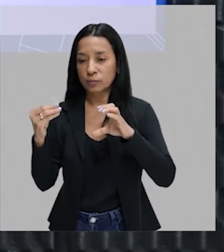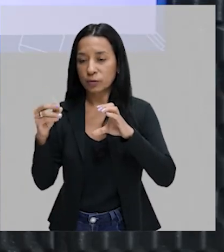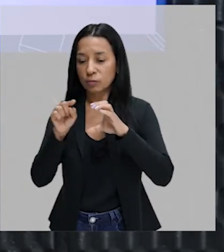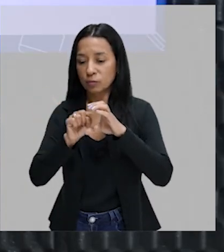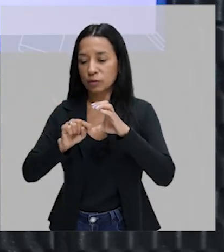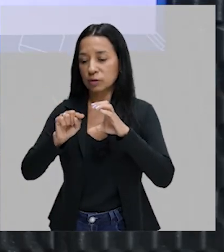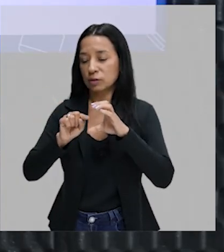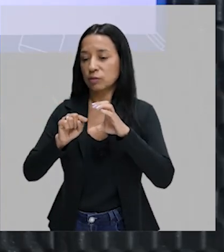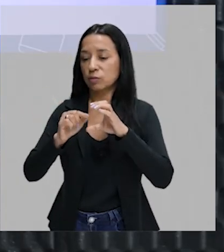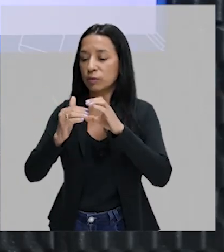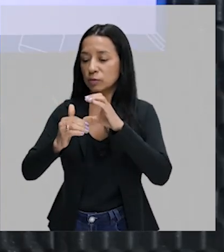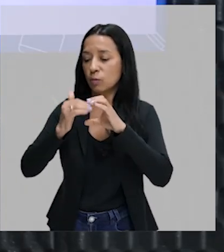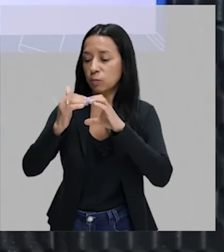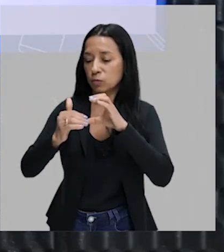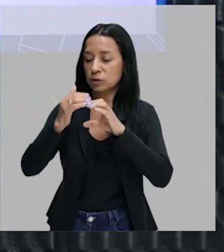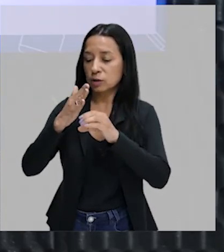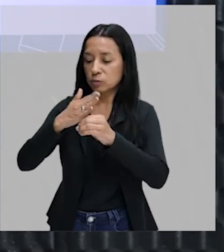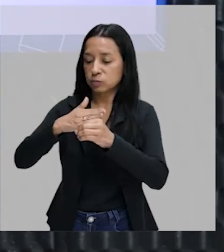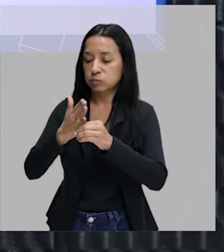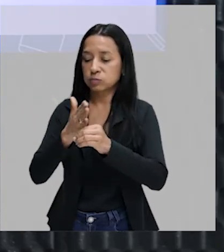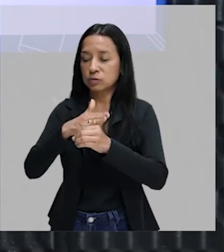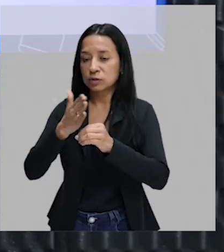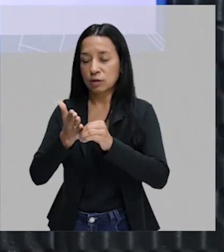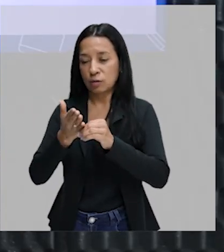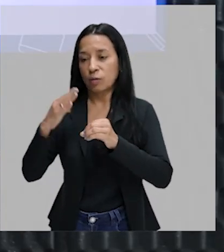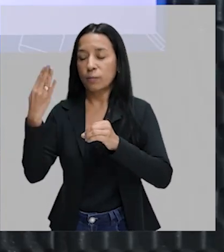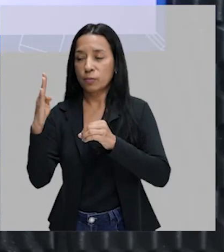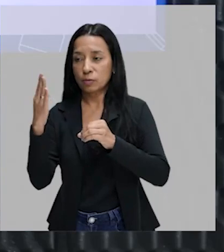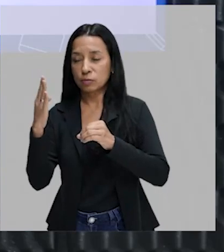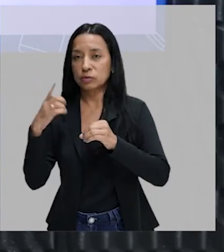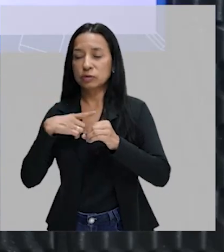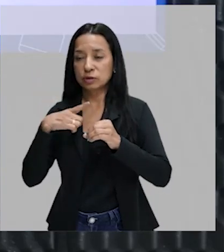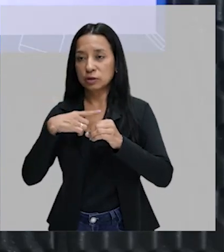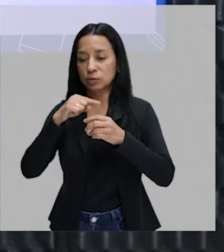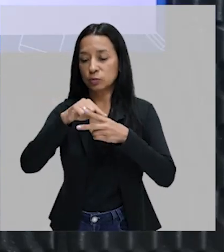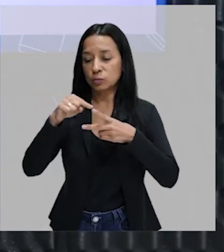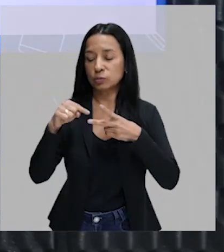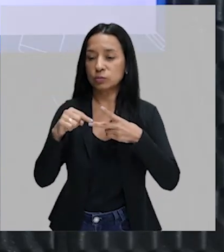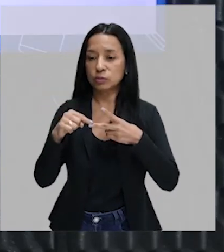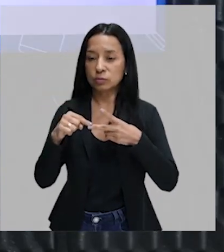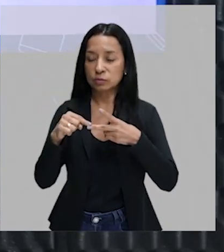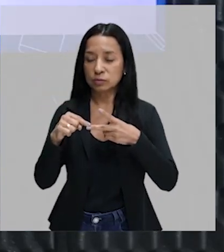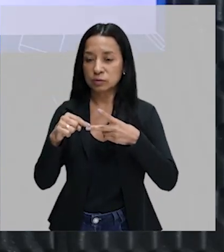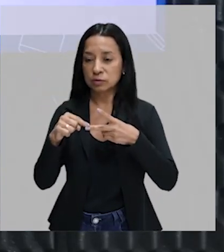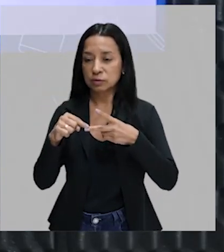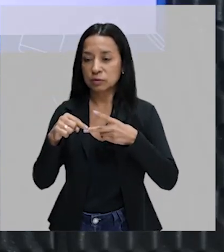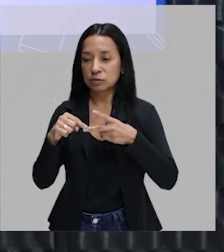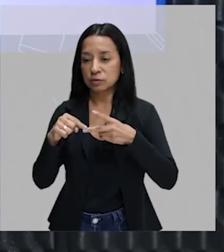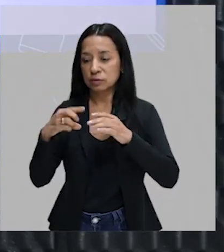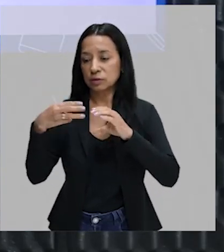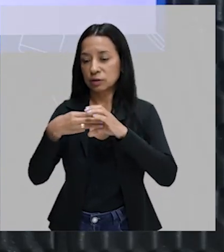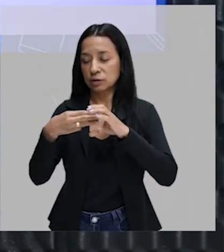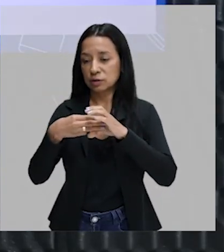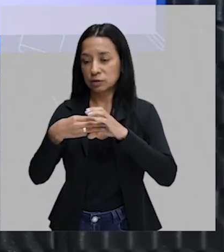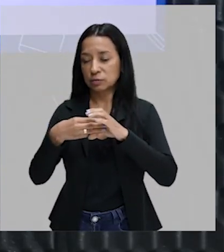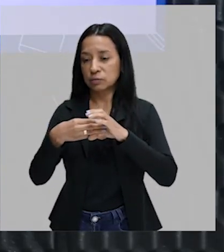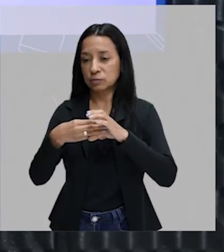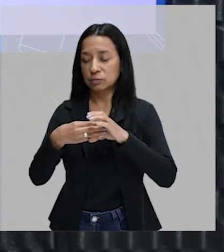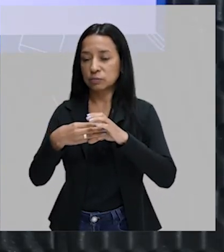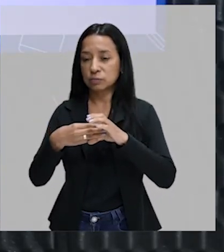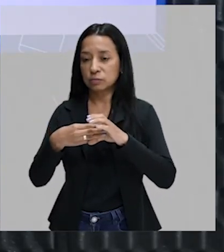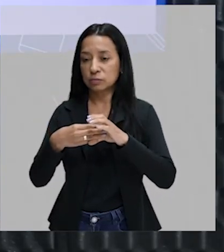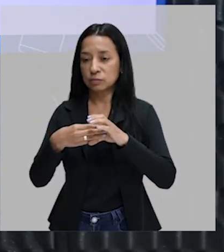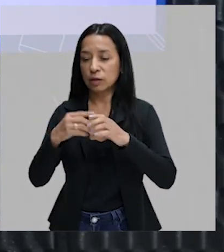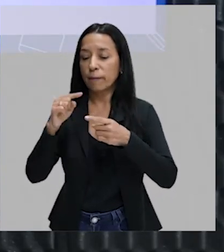processo de divisão. E em biologia, existem duas formas que a célula sofre divisão celular. Tem